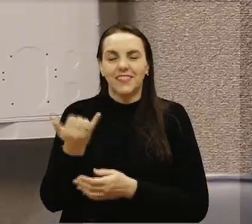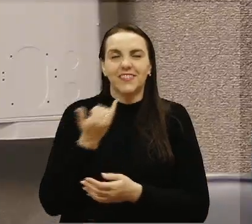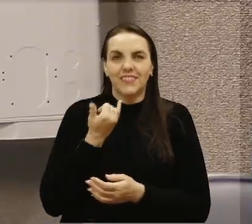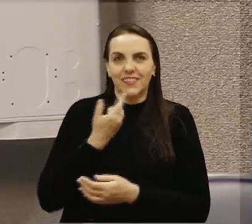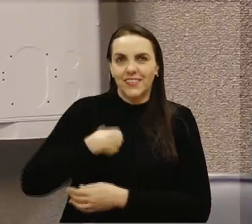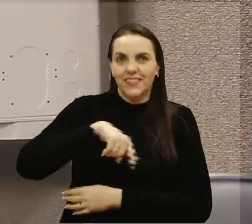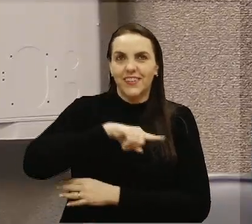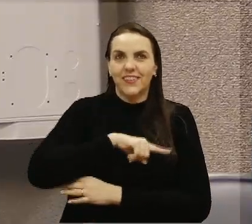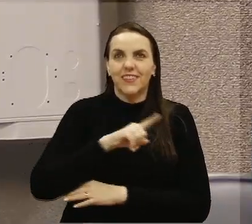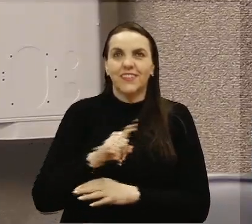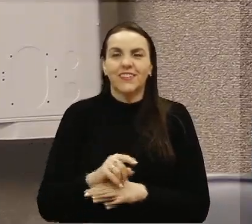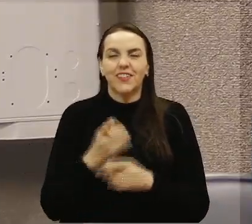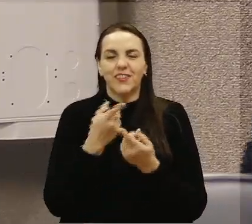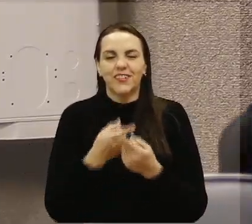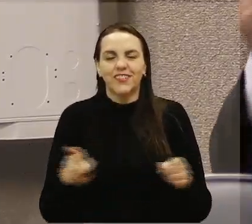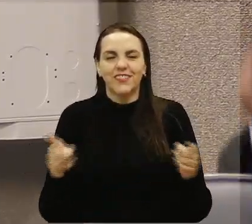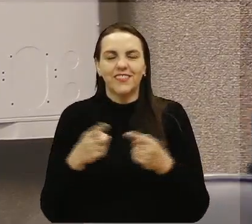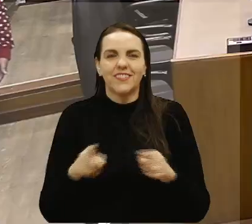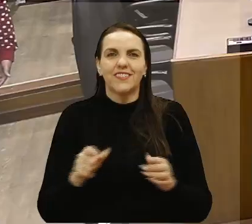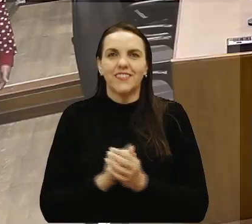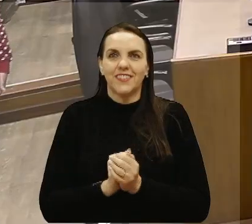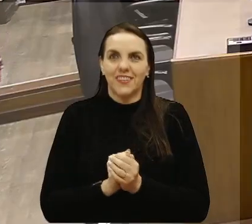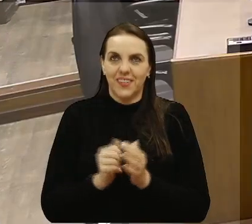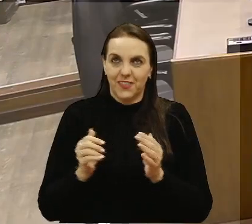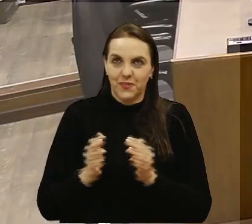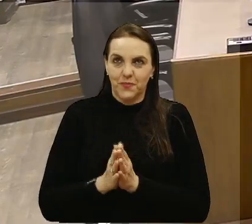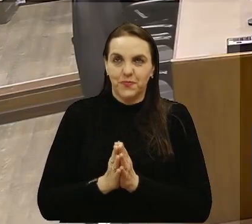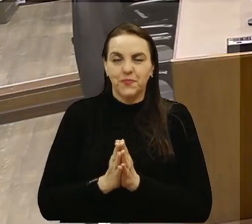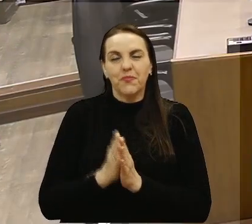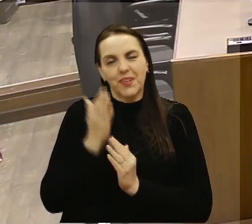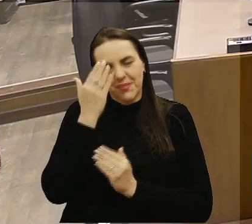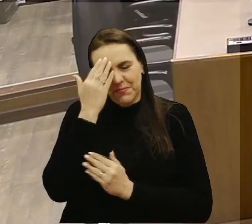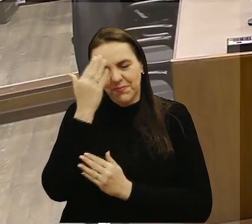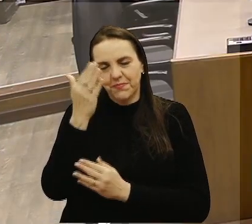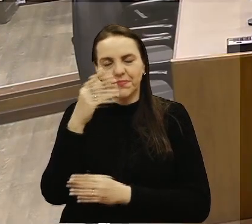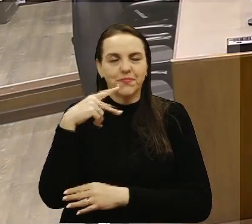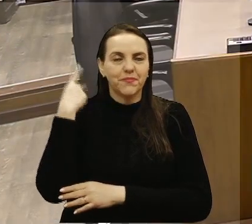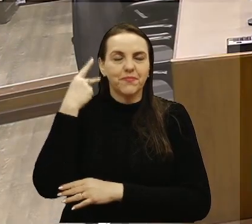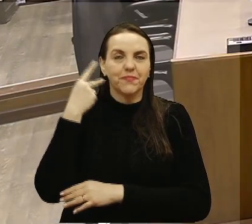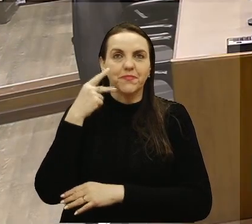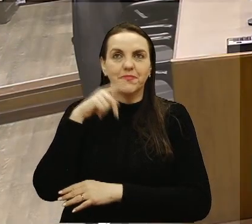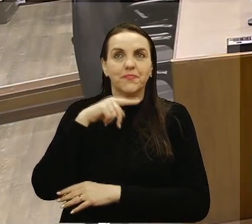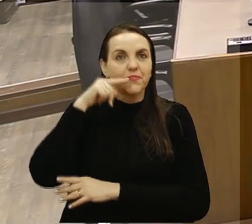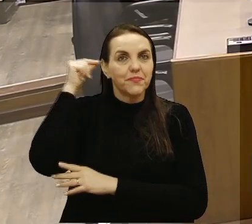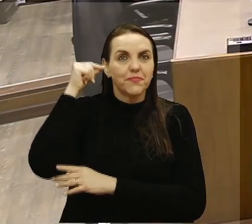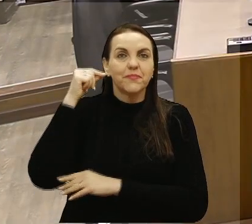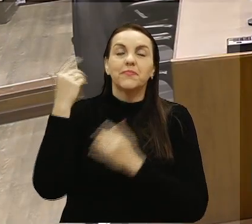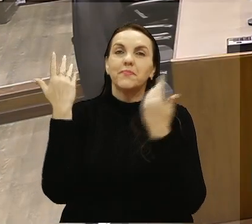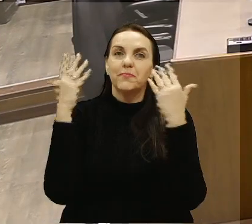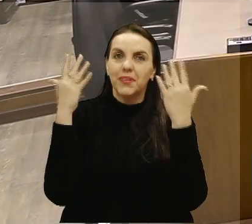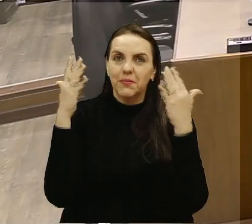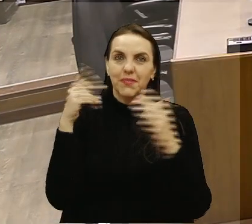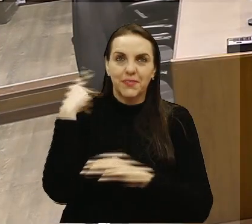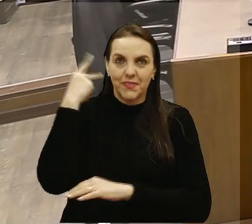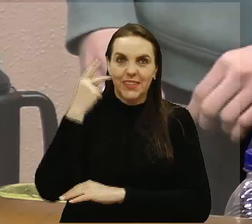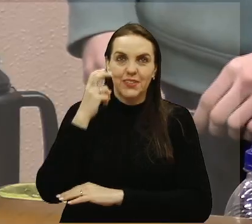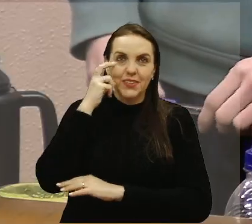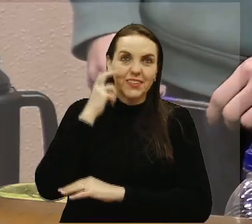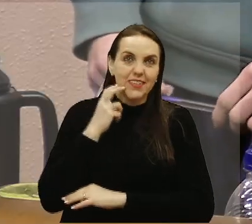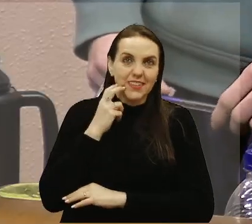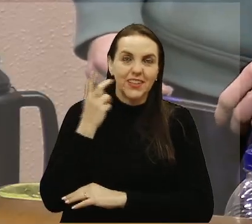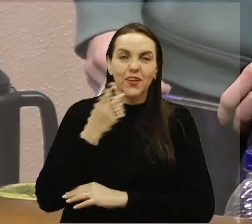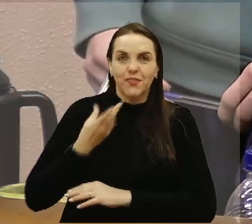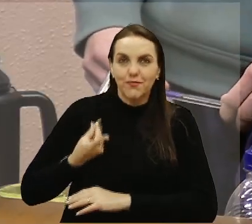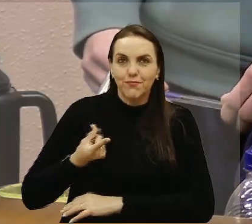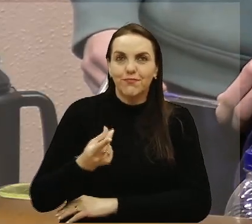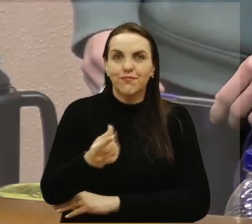churrasco. Obrigado, presidente. Peço a palavra. Obrigado, vereador Aldonei. Parabéns, vereador Daniel Santos. Vida